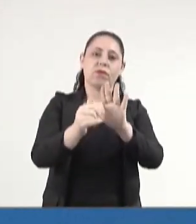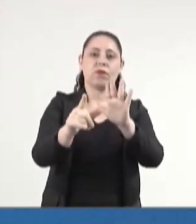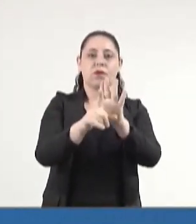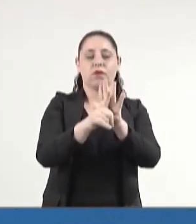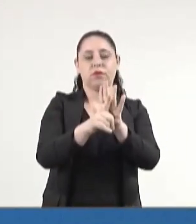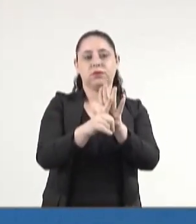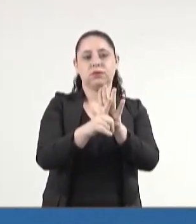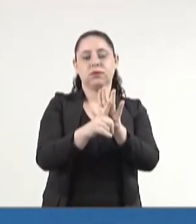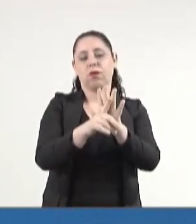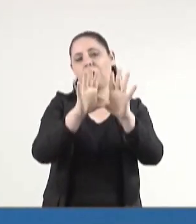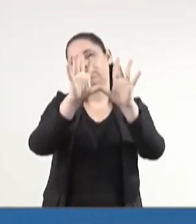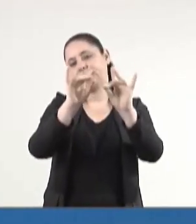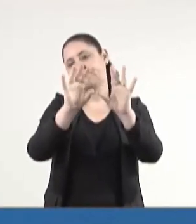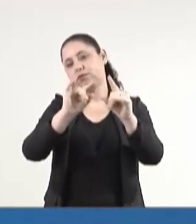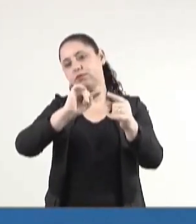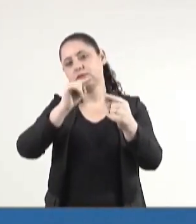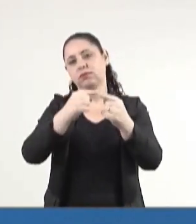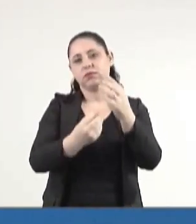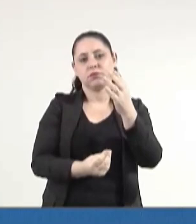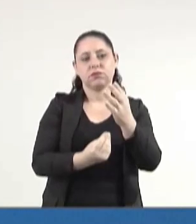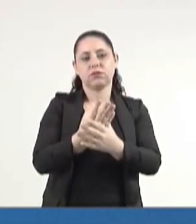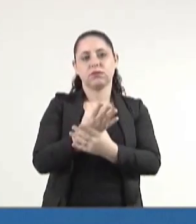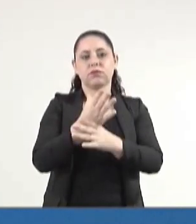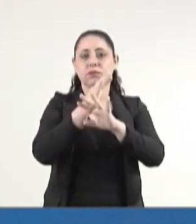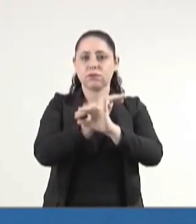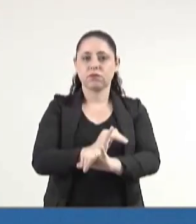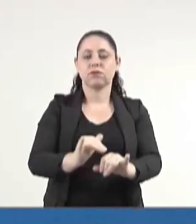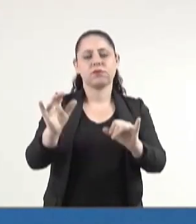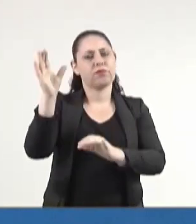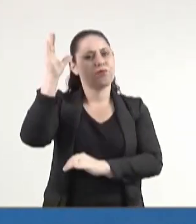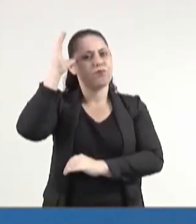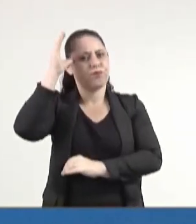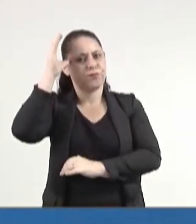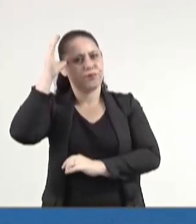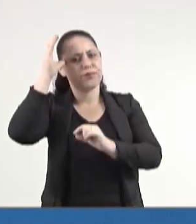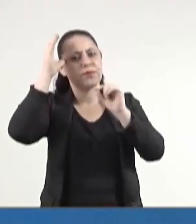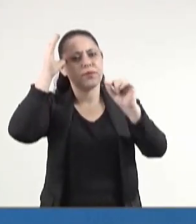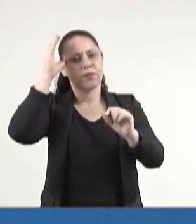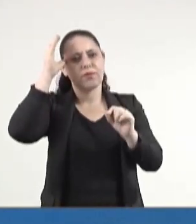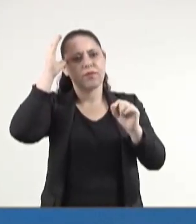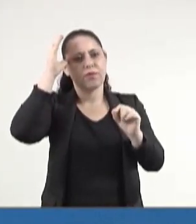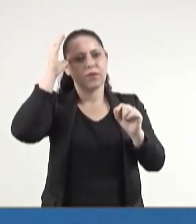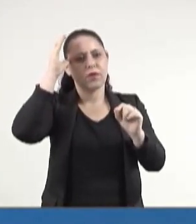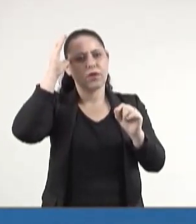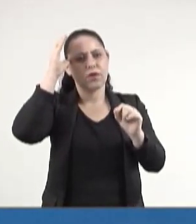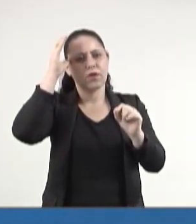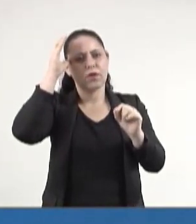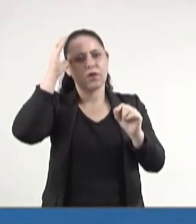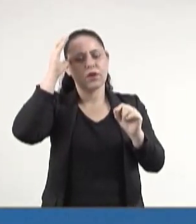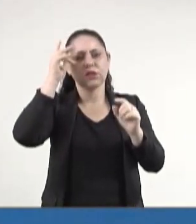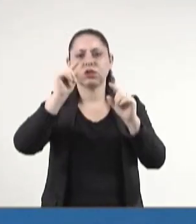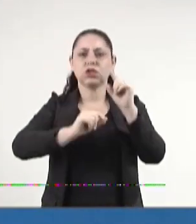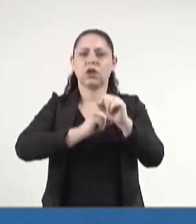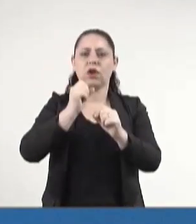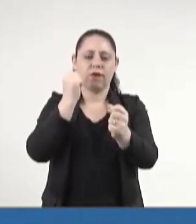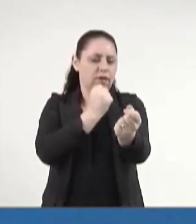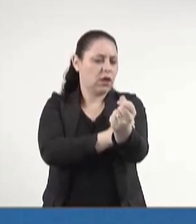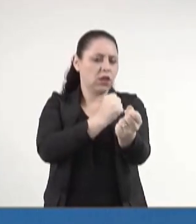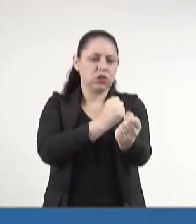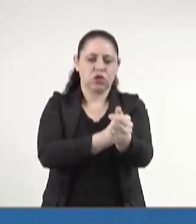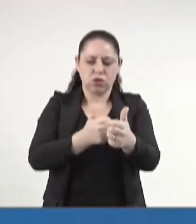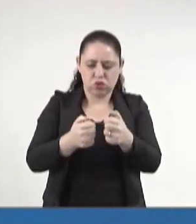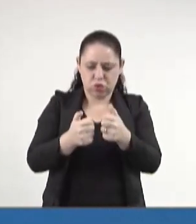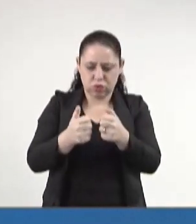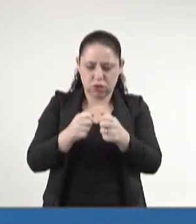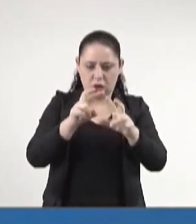projeto de lei que dispõe sobre a instituição da campanha de conscientização ao vício de jogos online no estado do